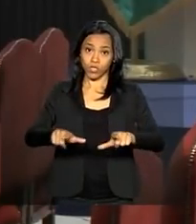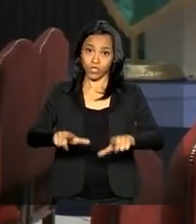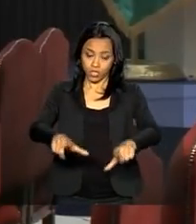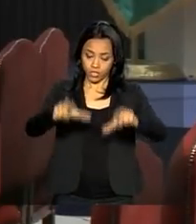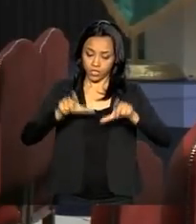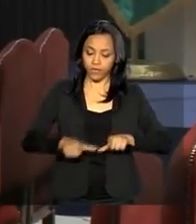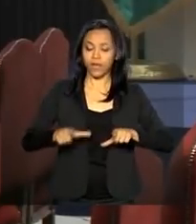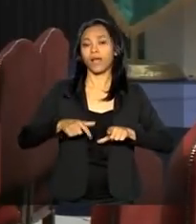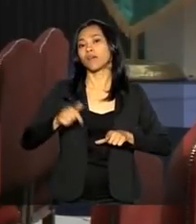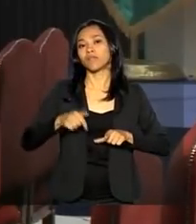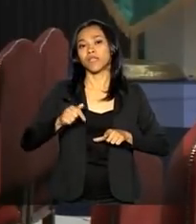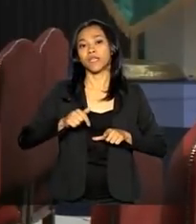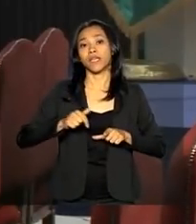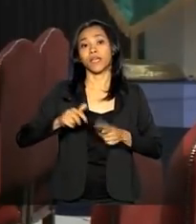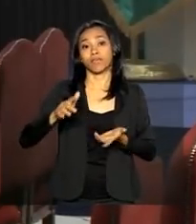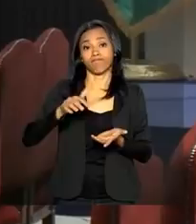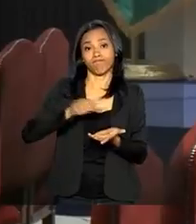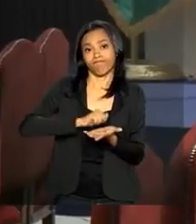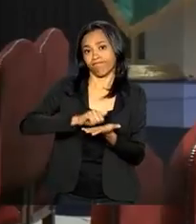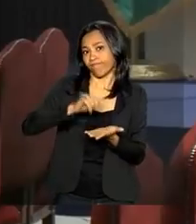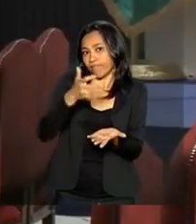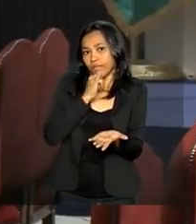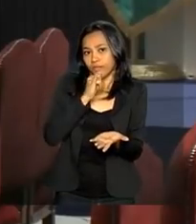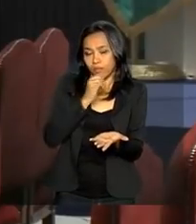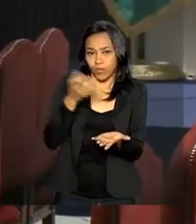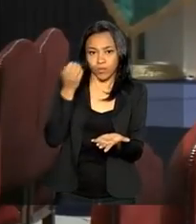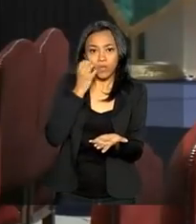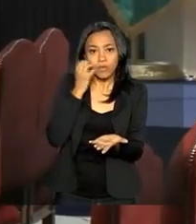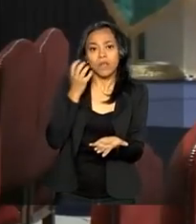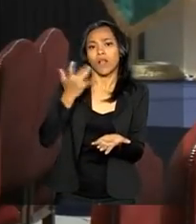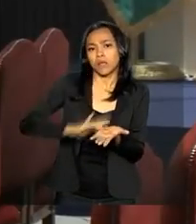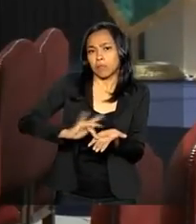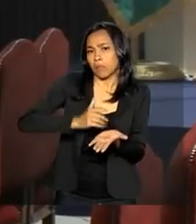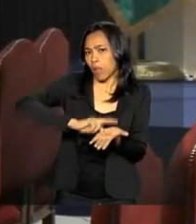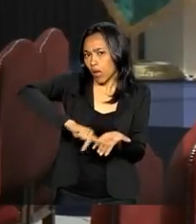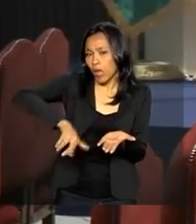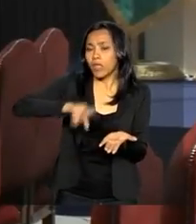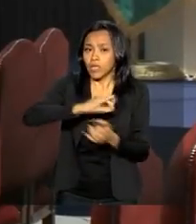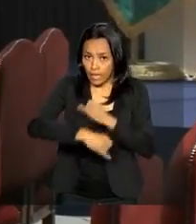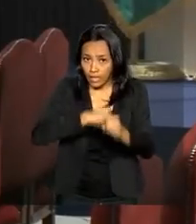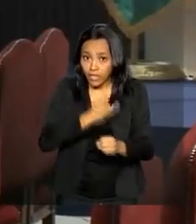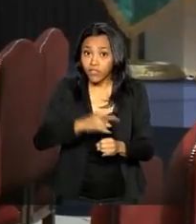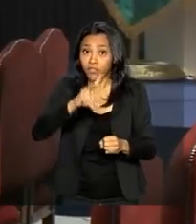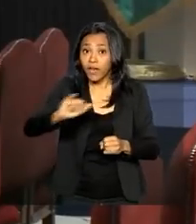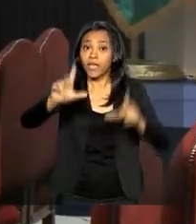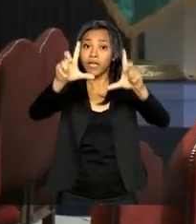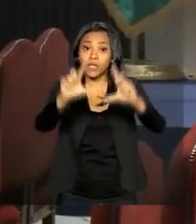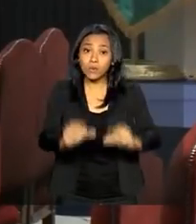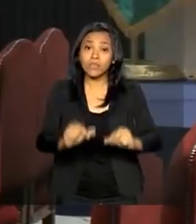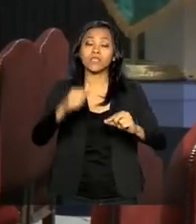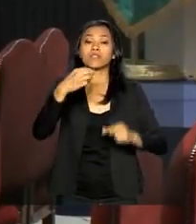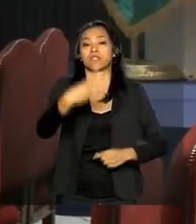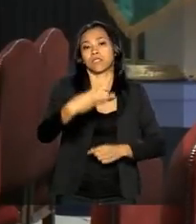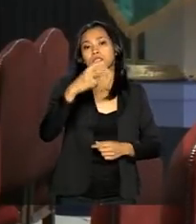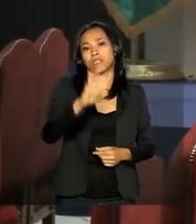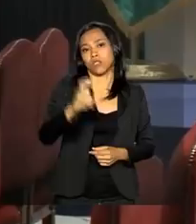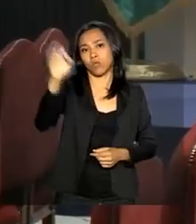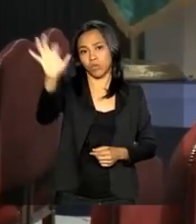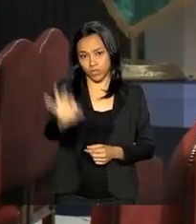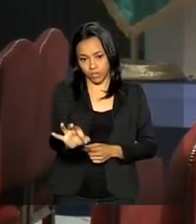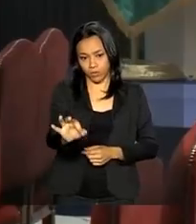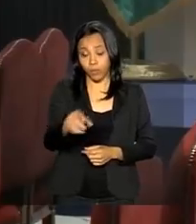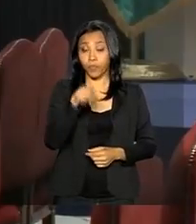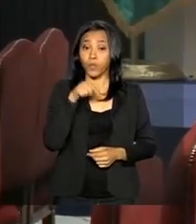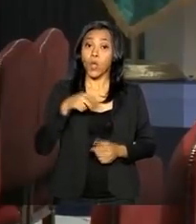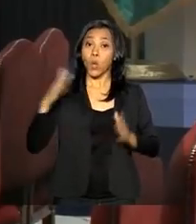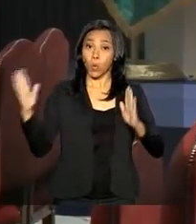hora de importar ou exportar um produto por exemplo terá os custos reduzidos em cerca de 35%